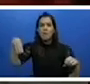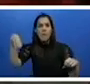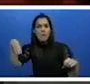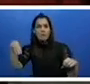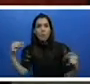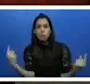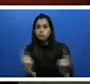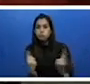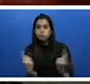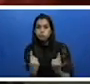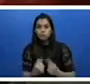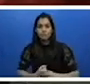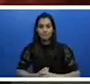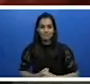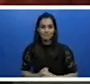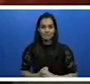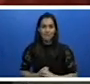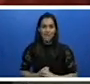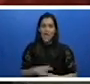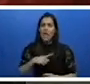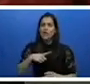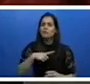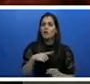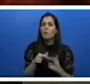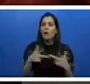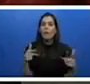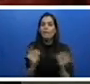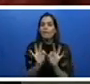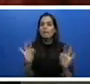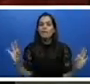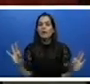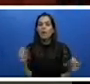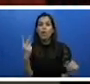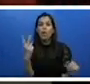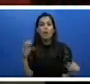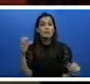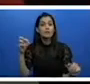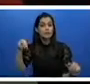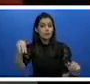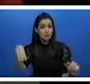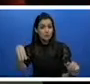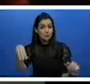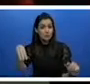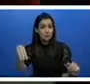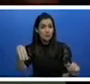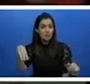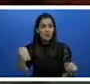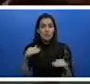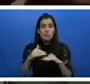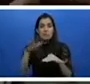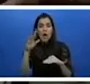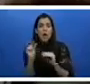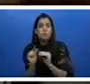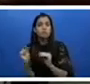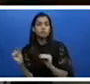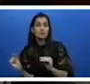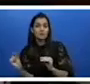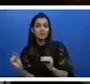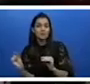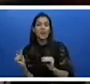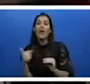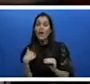Por exemplo, eu tenho alguma coisa que mede 2 centímetros, mais um pouquinho. Quer dizer, eu usei